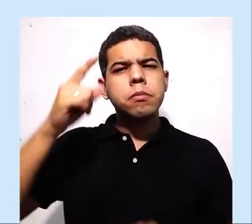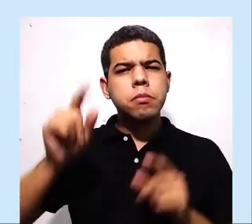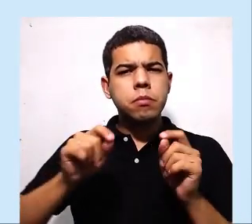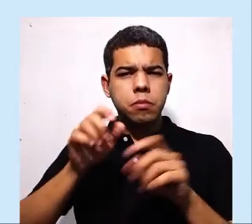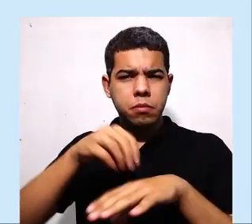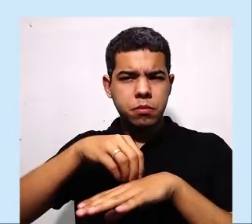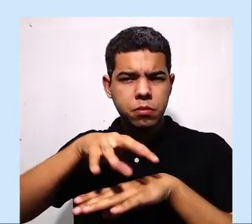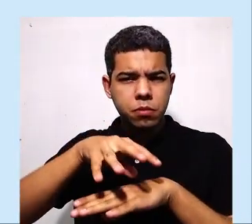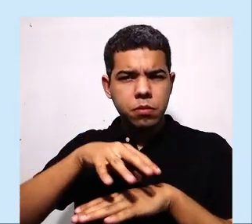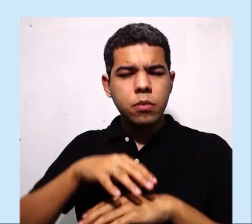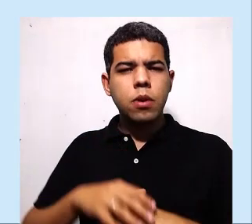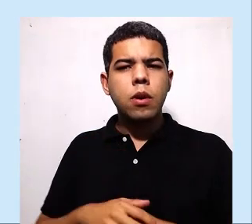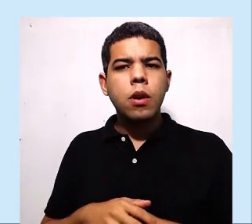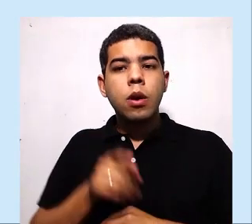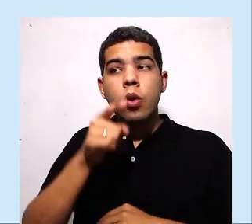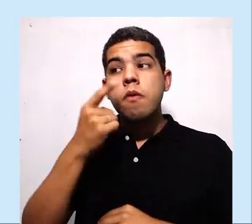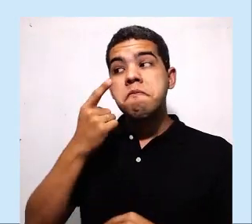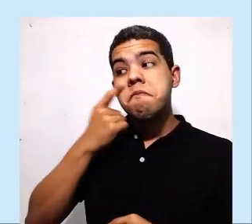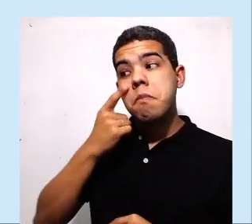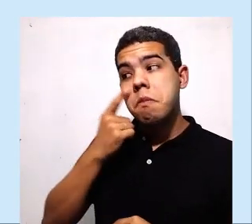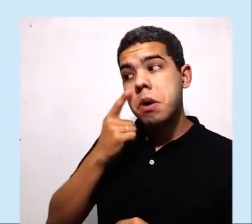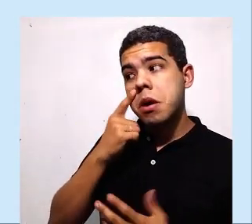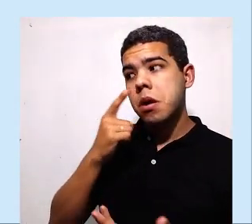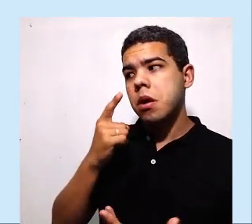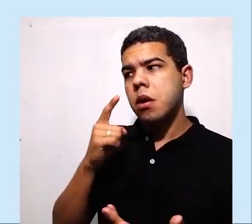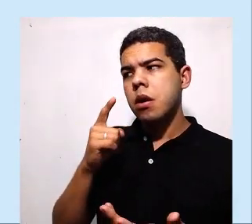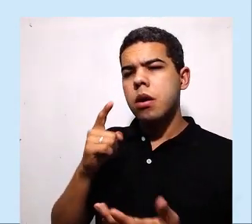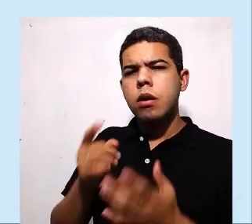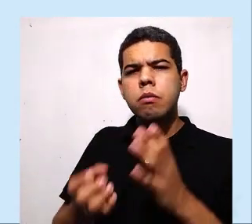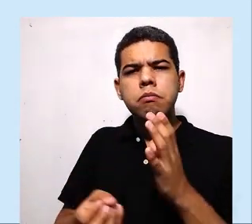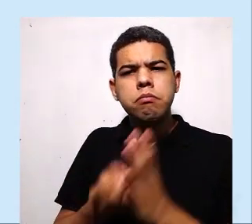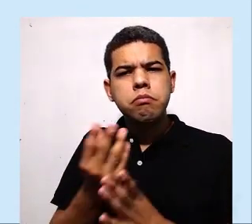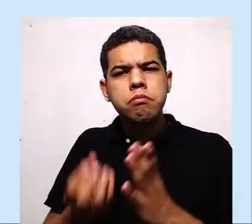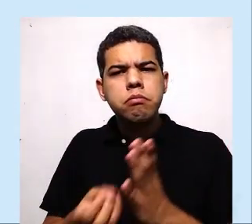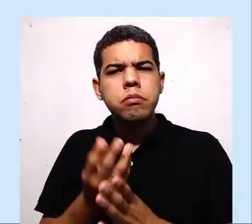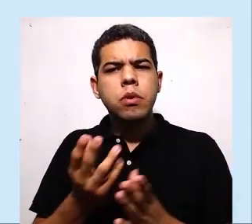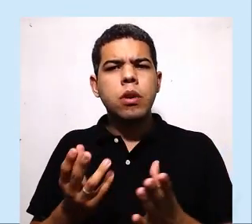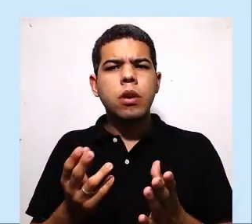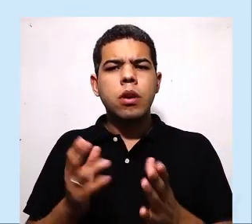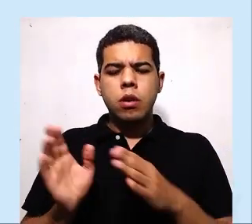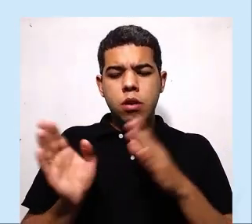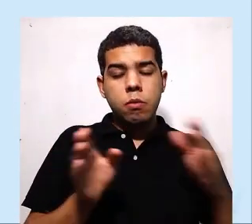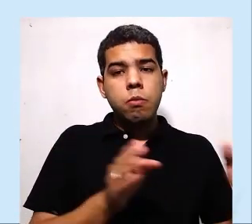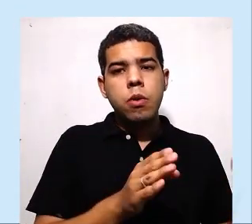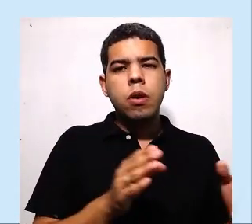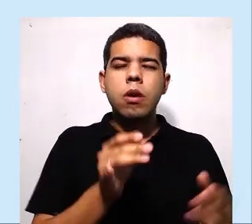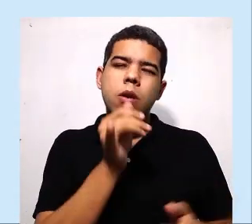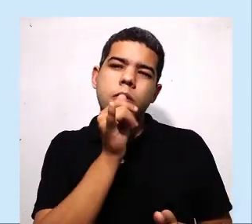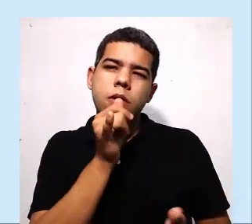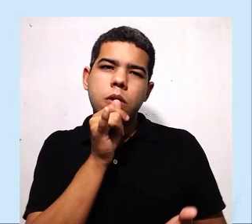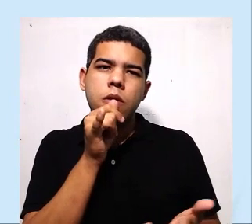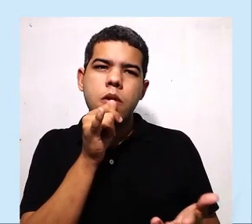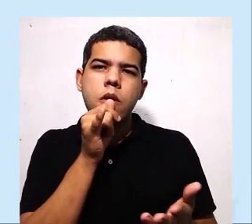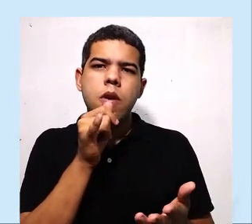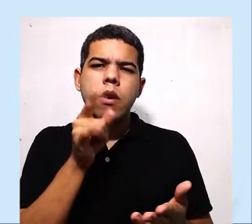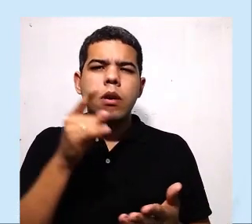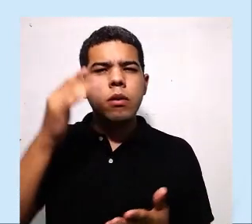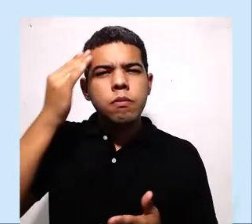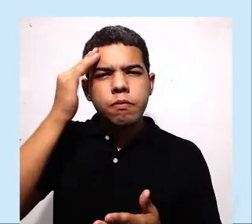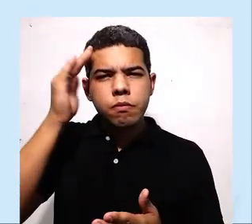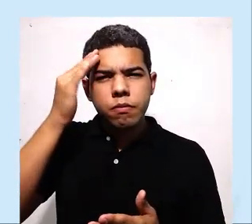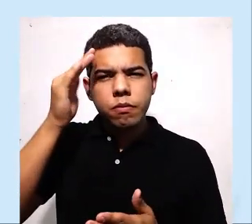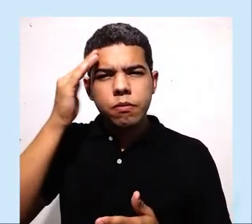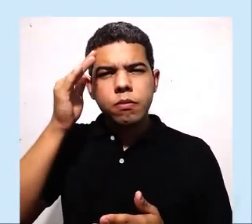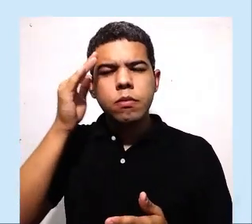digo para vocês. Veja, crie a sequência. Tipo assim, tentem entender,